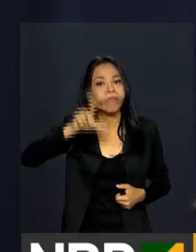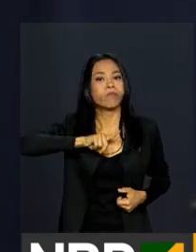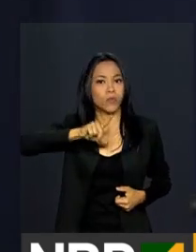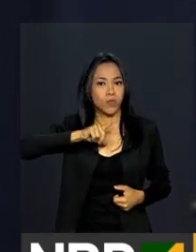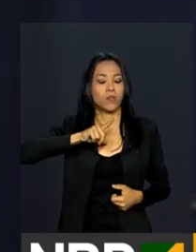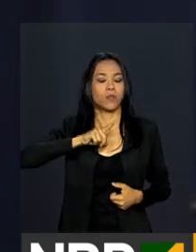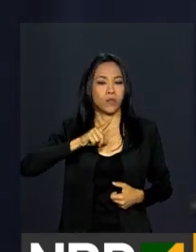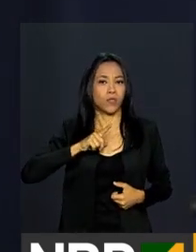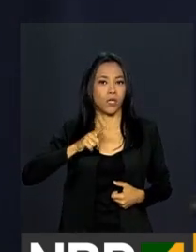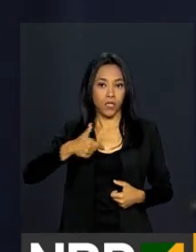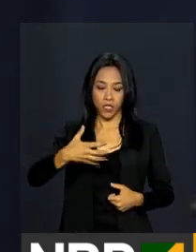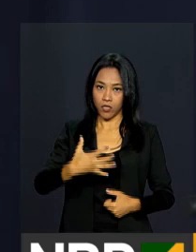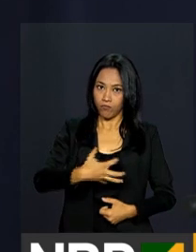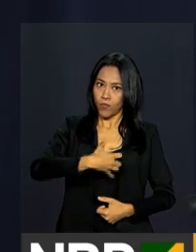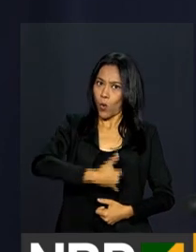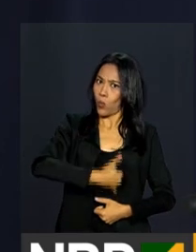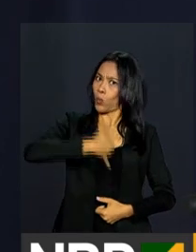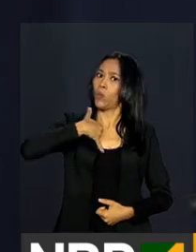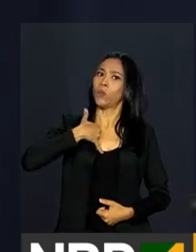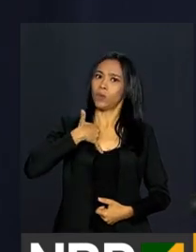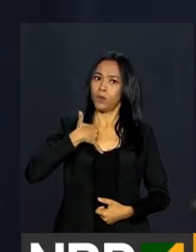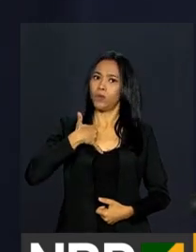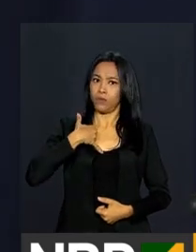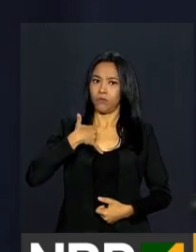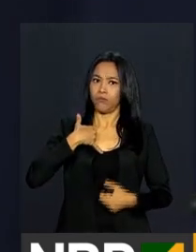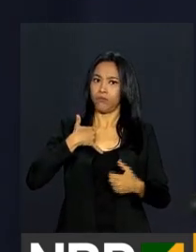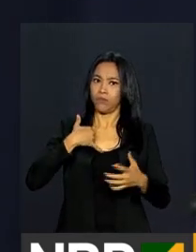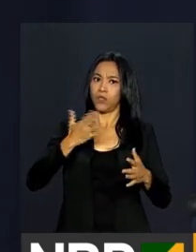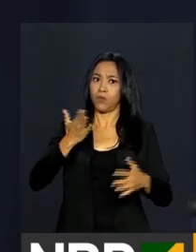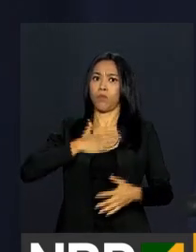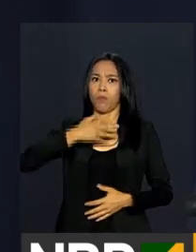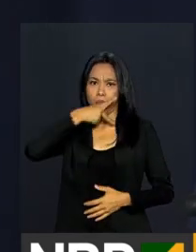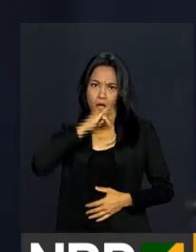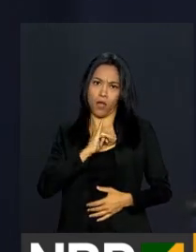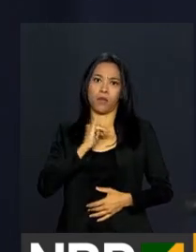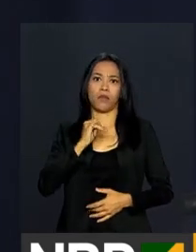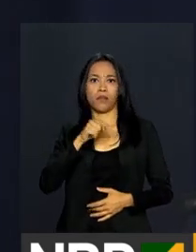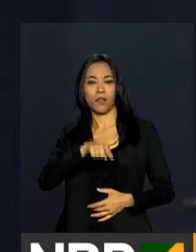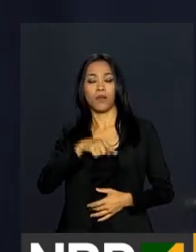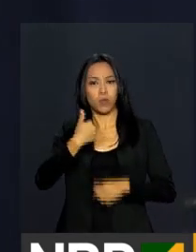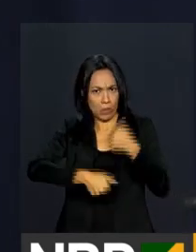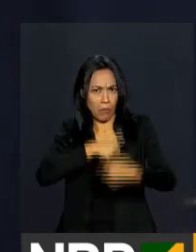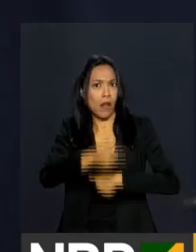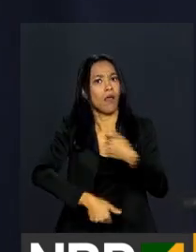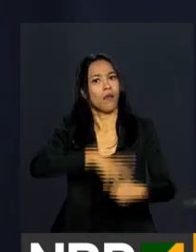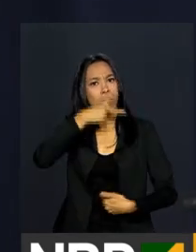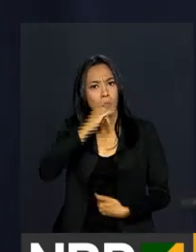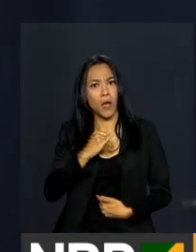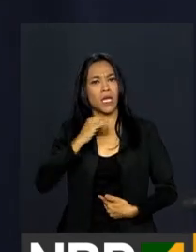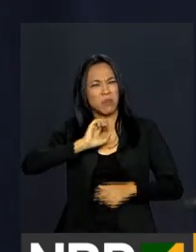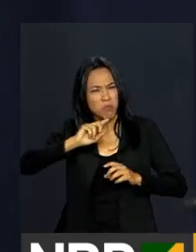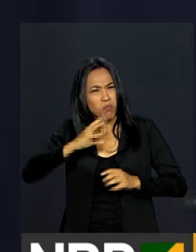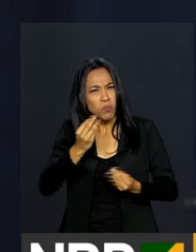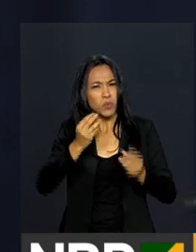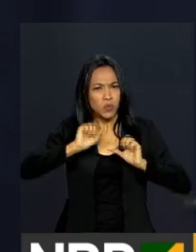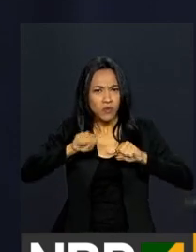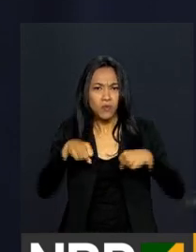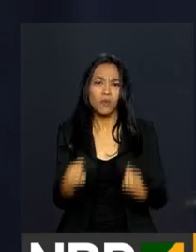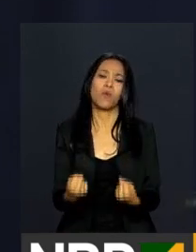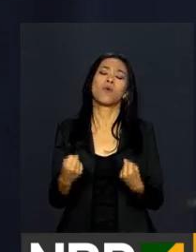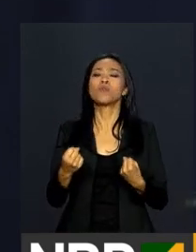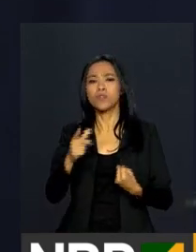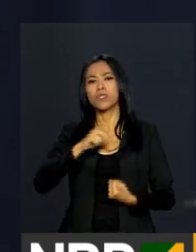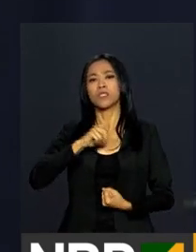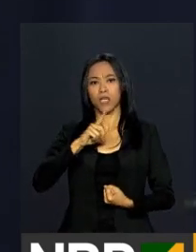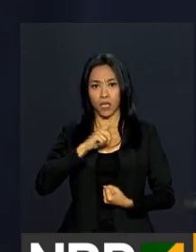de gado, que era o orgulho, Franklin, da atuação do meu pai. E foi precisamente isso, depois de muito esforço que ele fez, dos